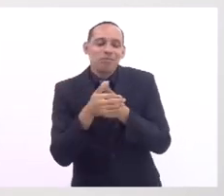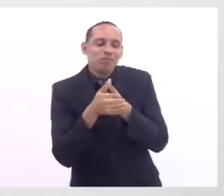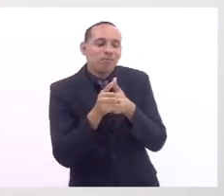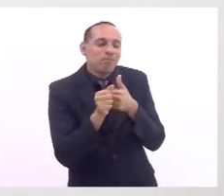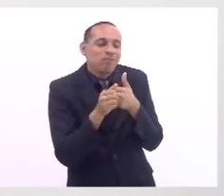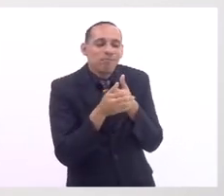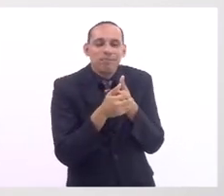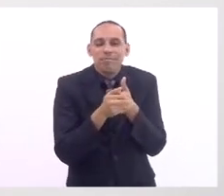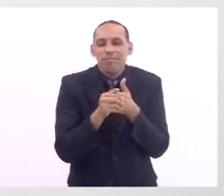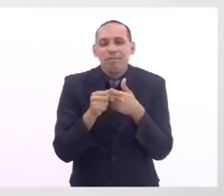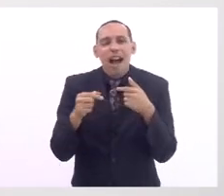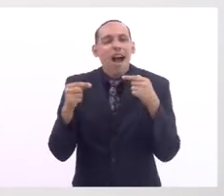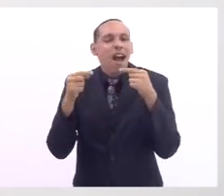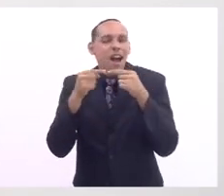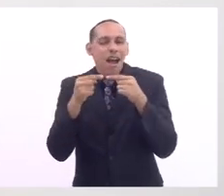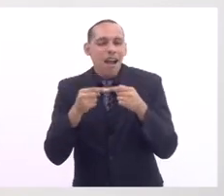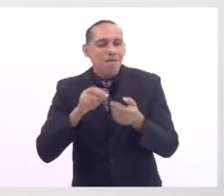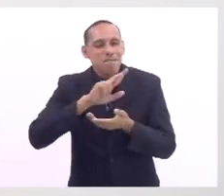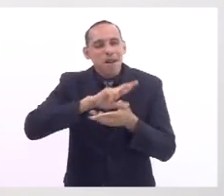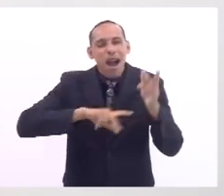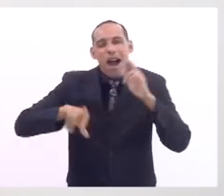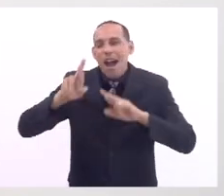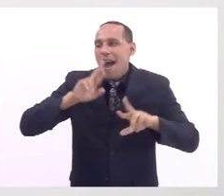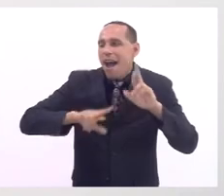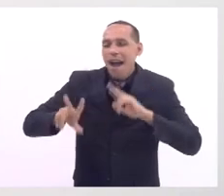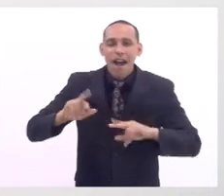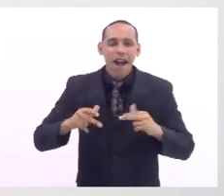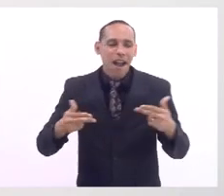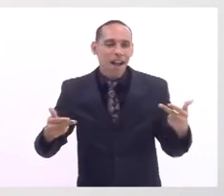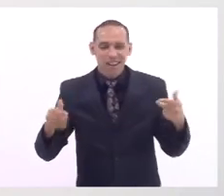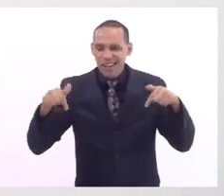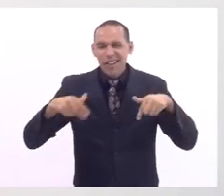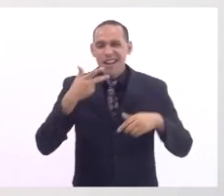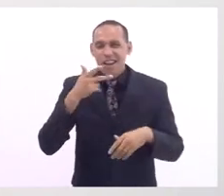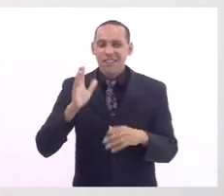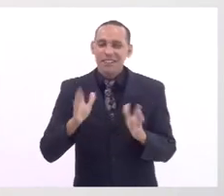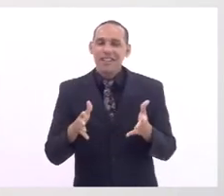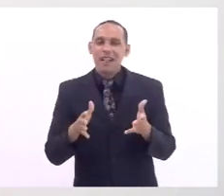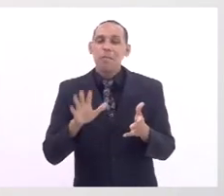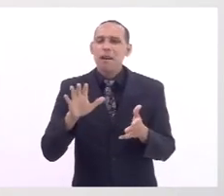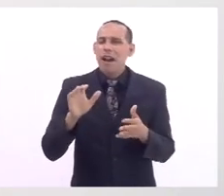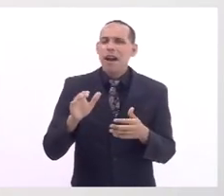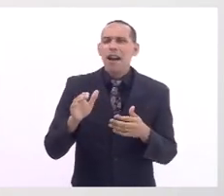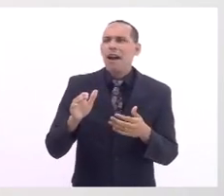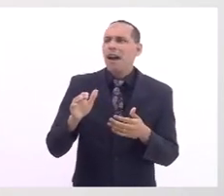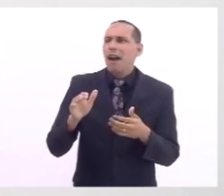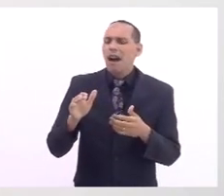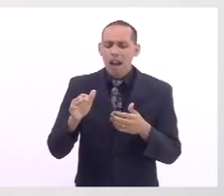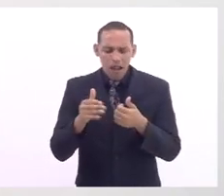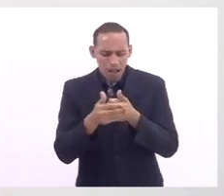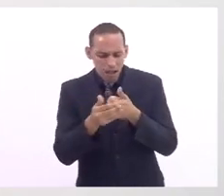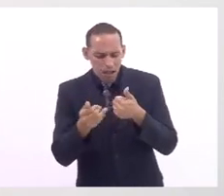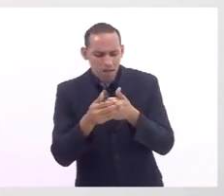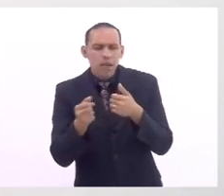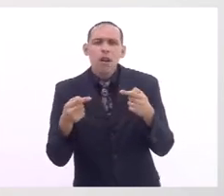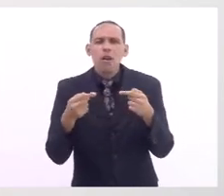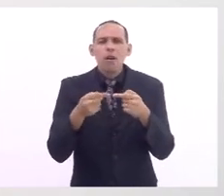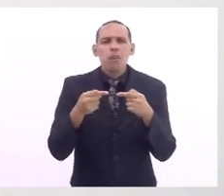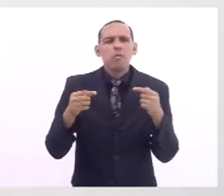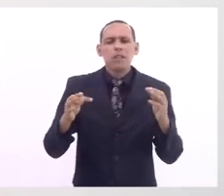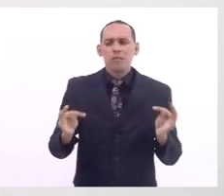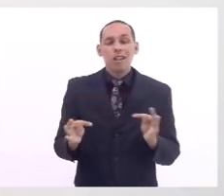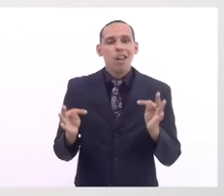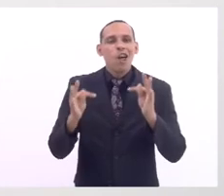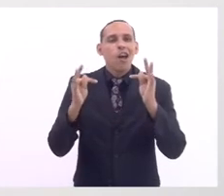diversas formas e eu gosto muito de pensar no Afeto como tecnologia de Desenvolvimento